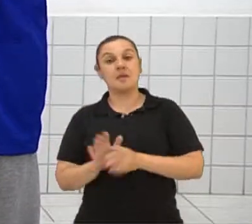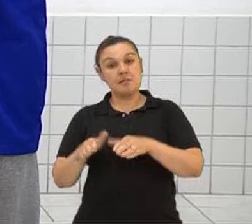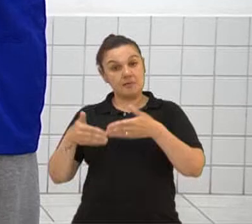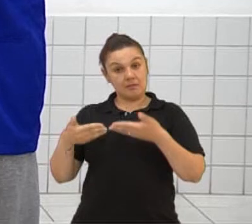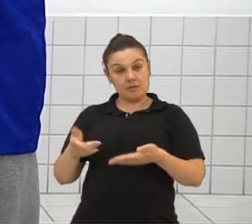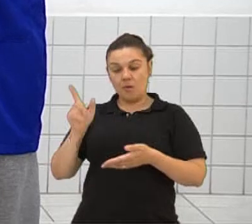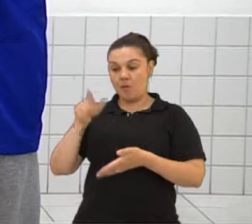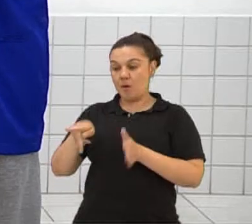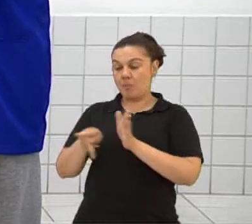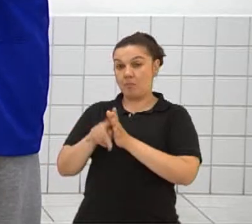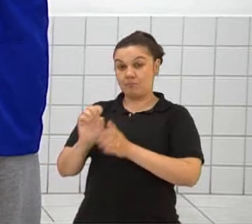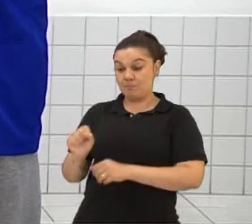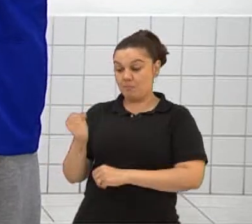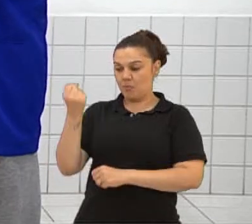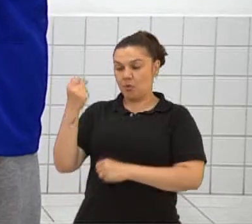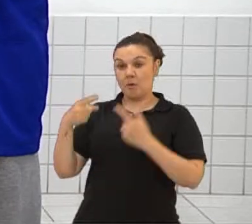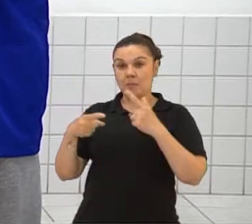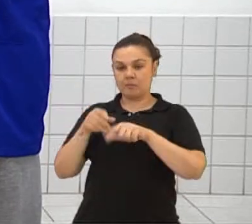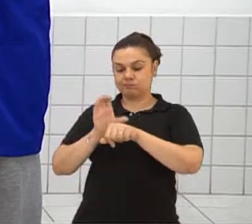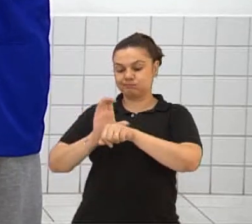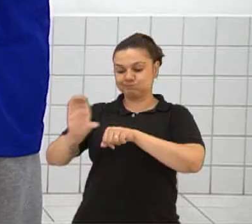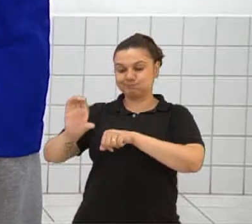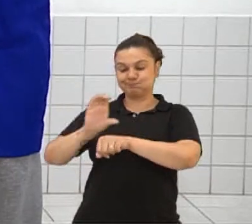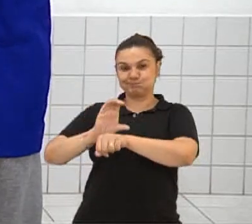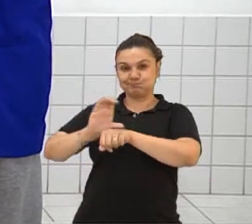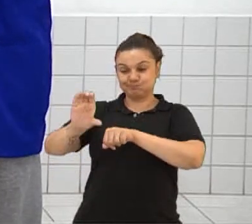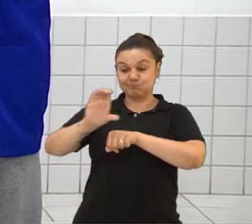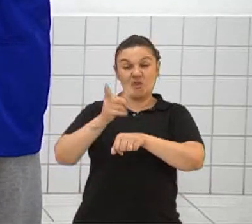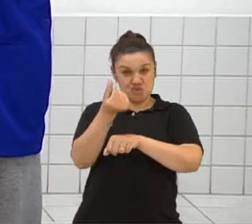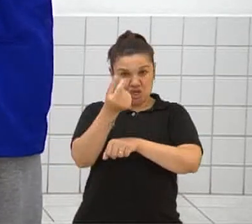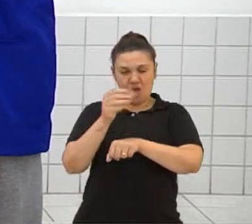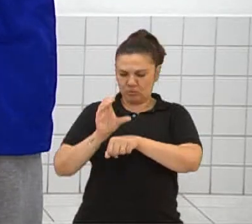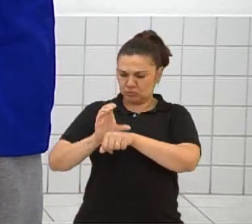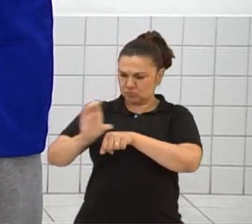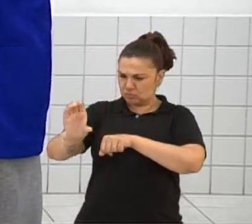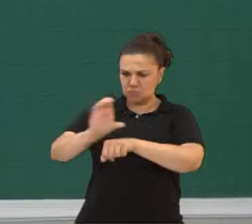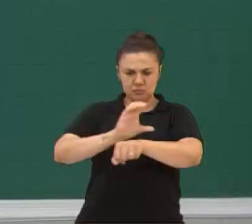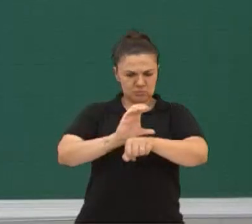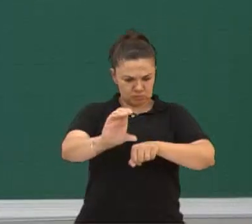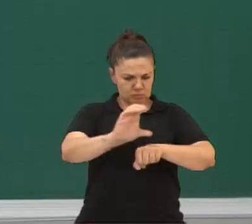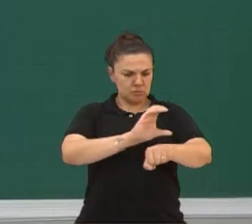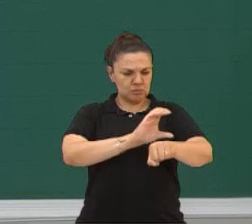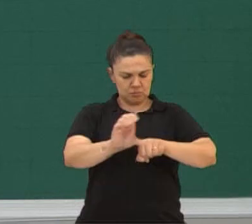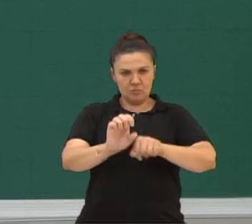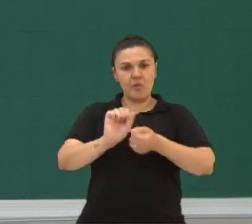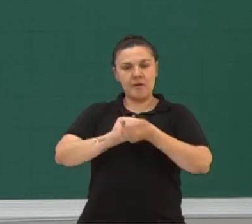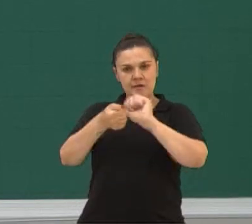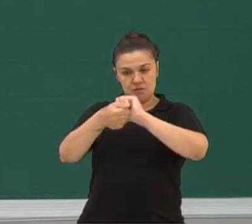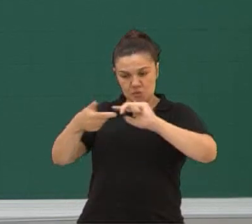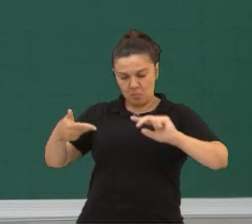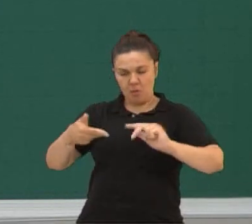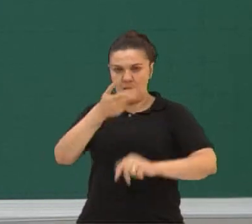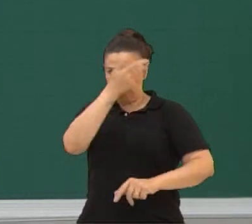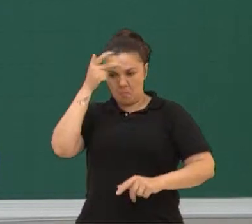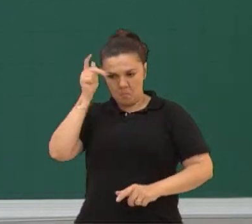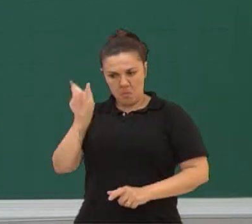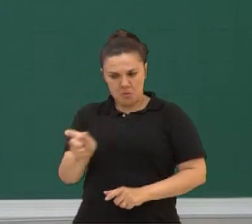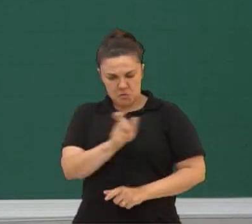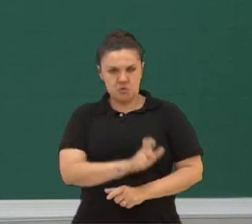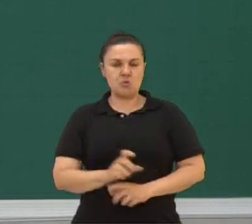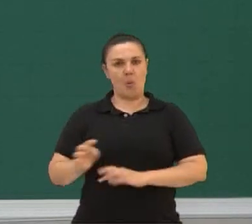potência justamente porque eles tinham bastante investimento de capital. Eles investiam nos esportes, nos atletas,